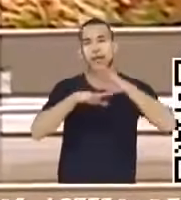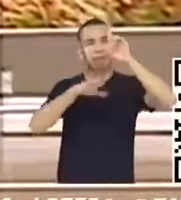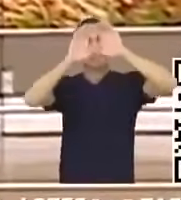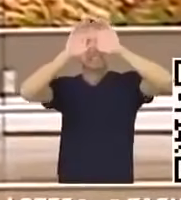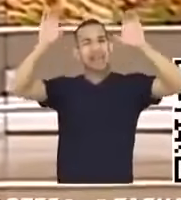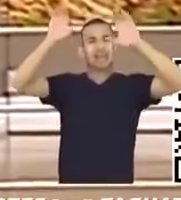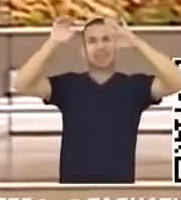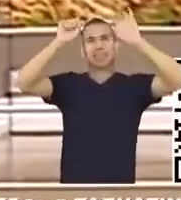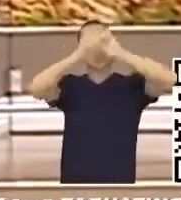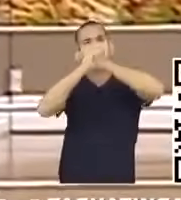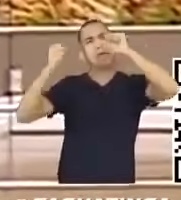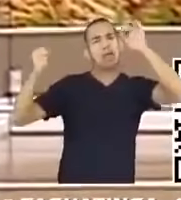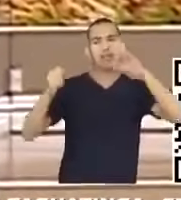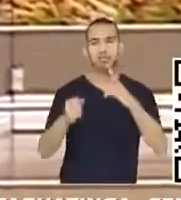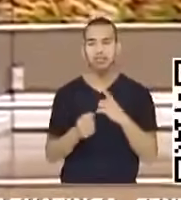céu